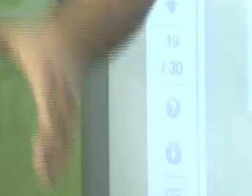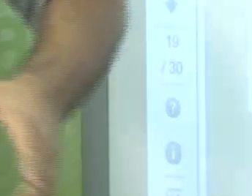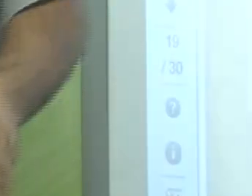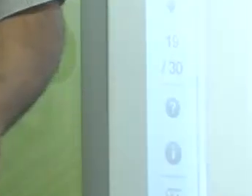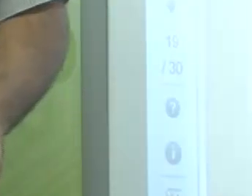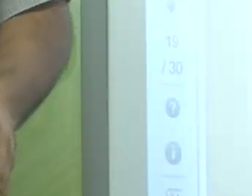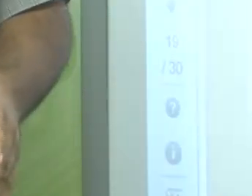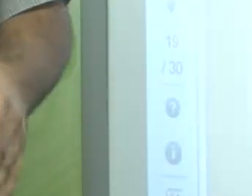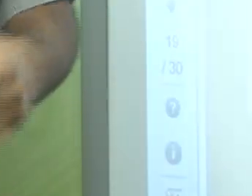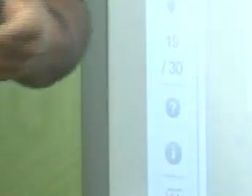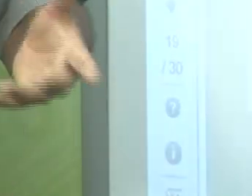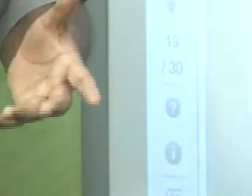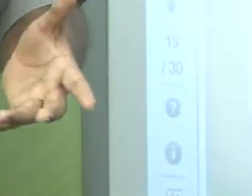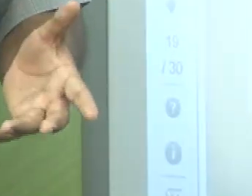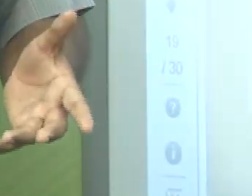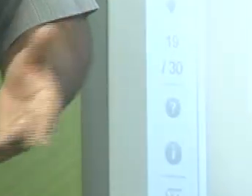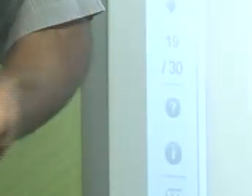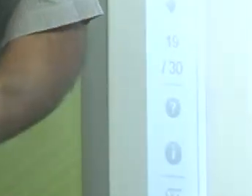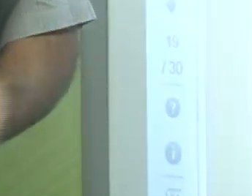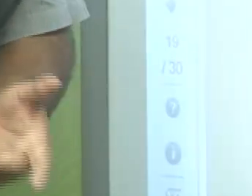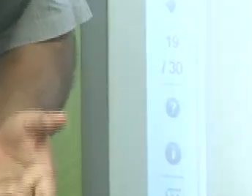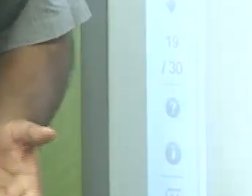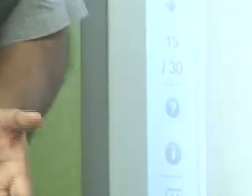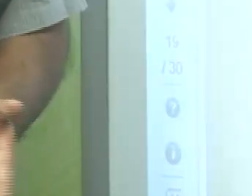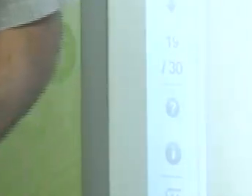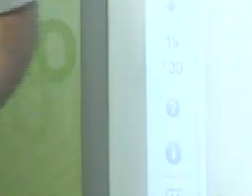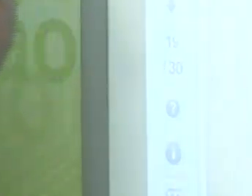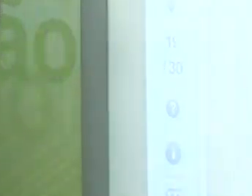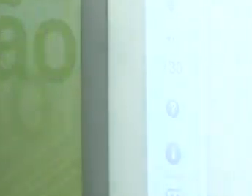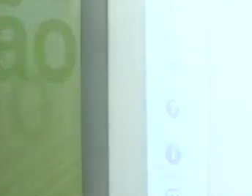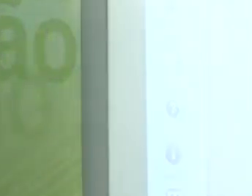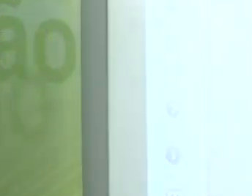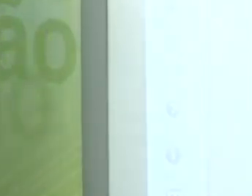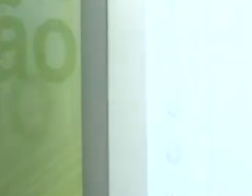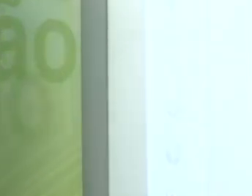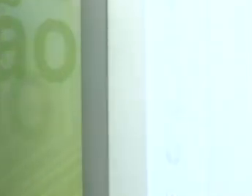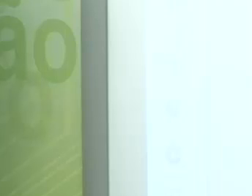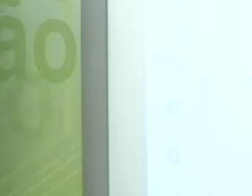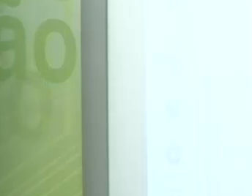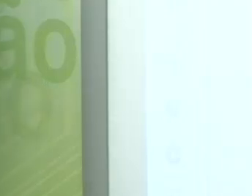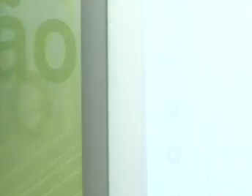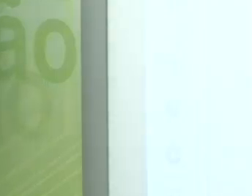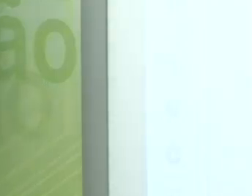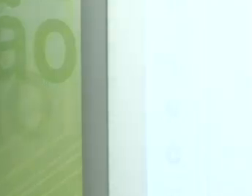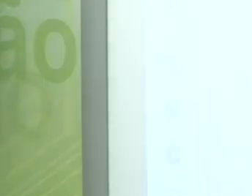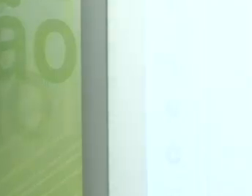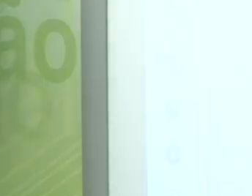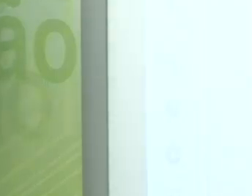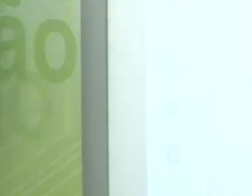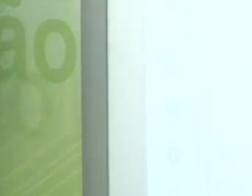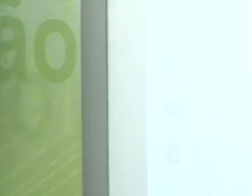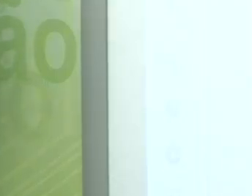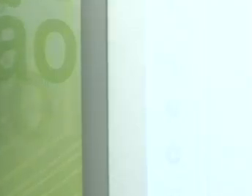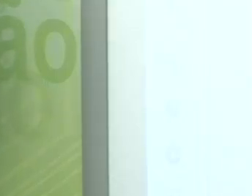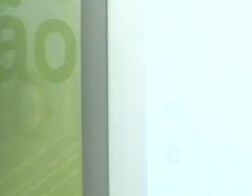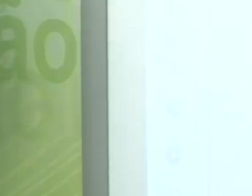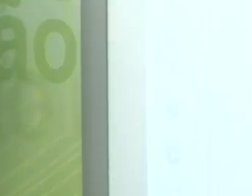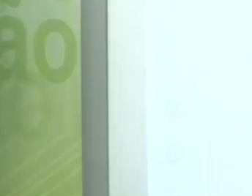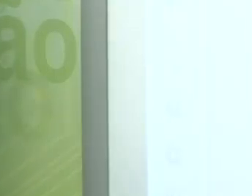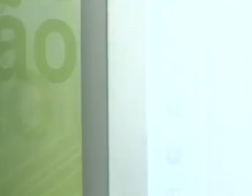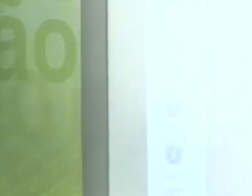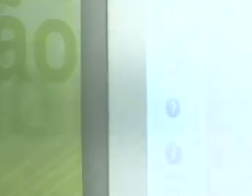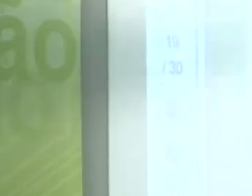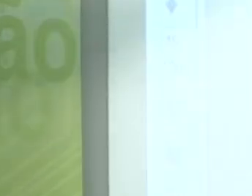as coleções. Mas a gente não vai deixar vocês na mão. Tem um vídeo, naqueles vídeos lá de coleções, o último vídeo